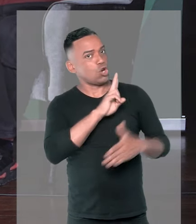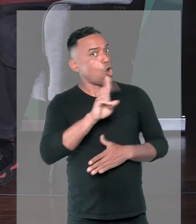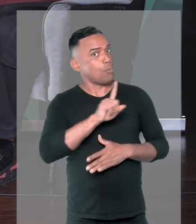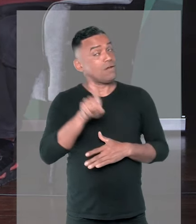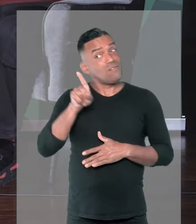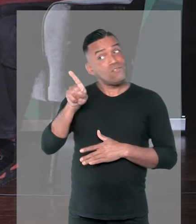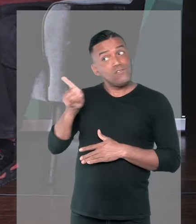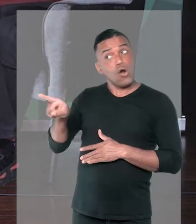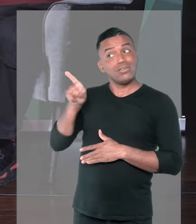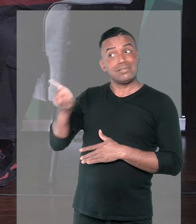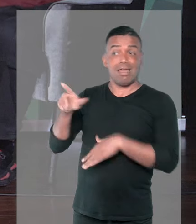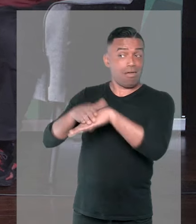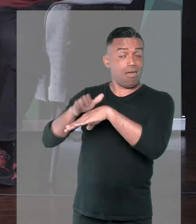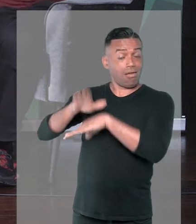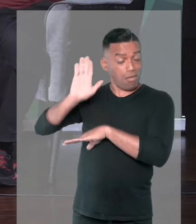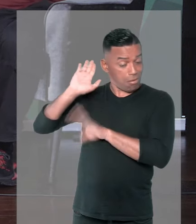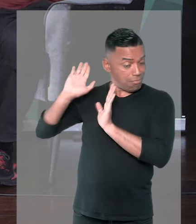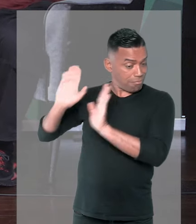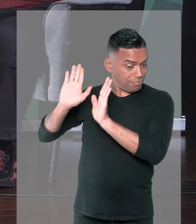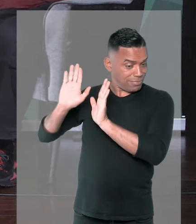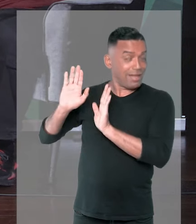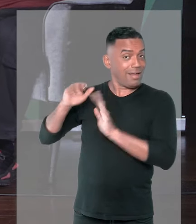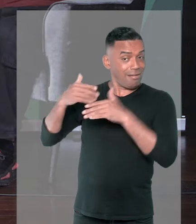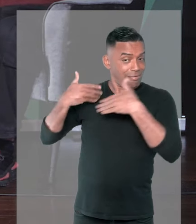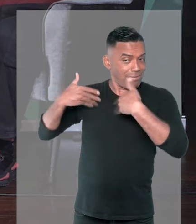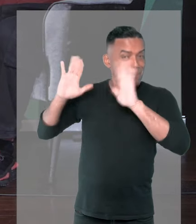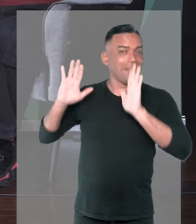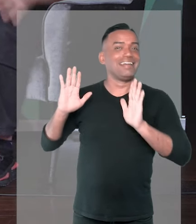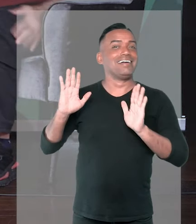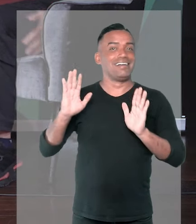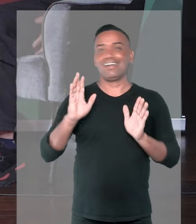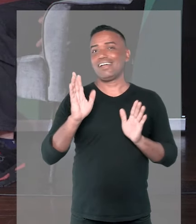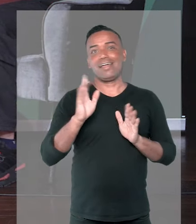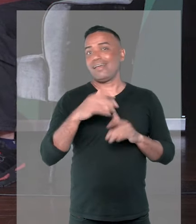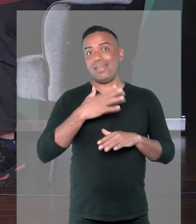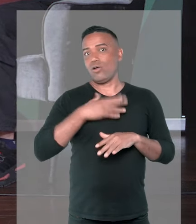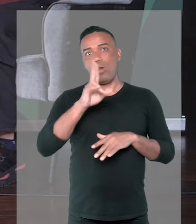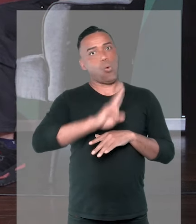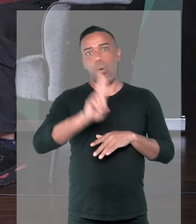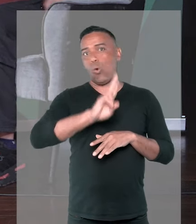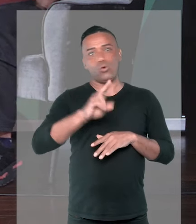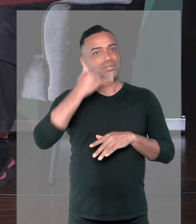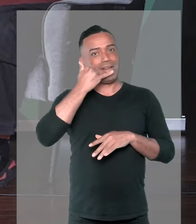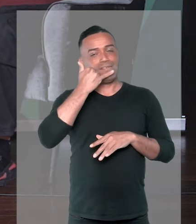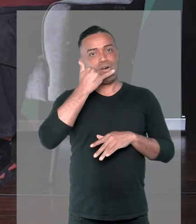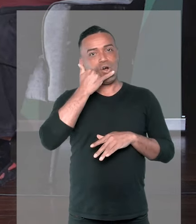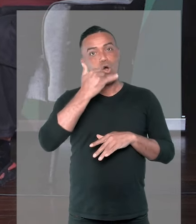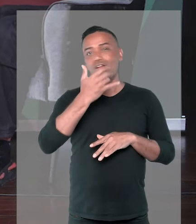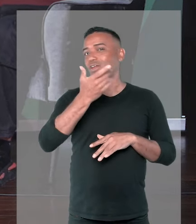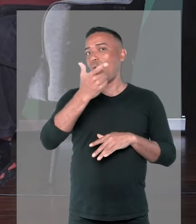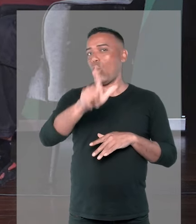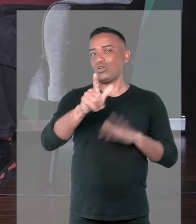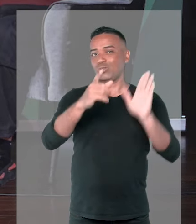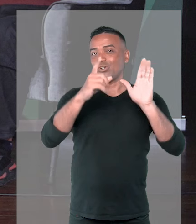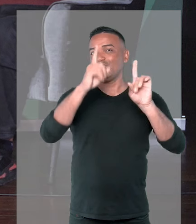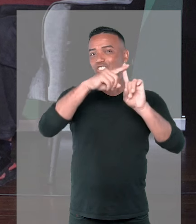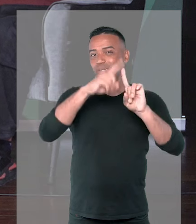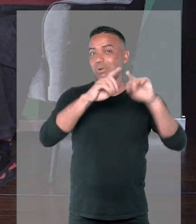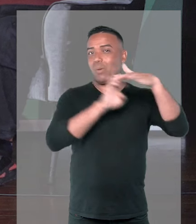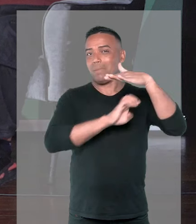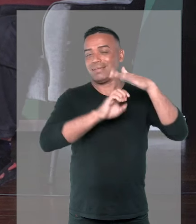você você que diga daqui para lá você vai dizer o que você quiser que não é a que eu uso Tá certo eu uso eu uso a competição mas